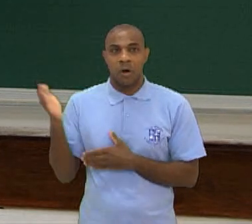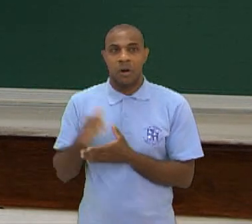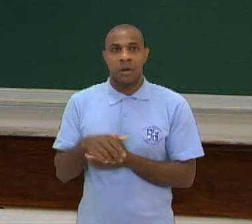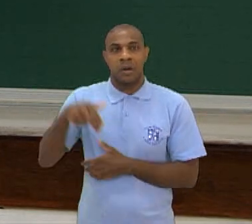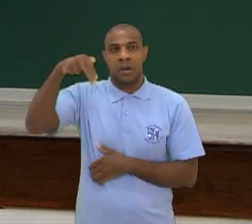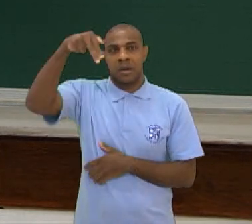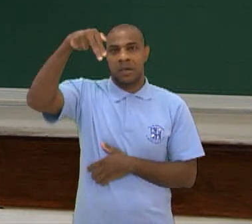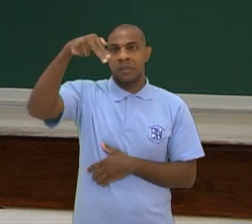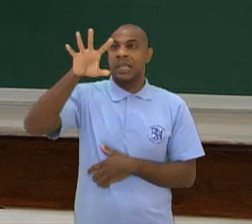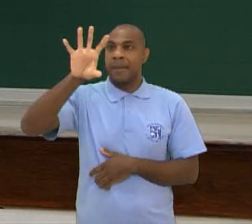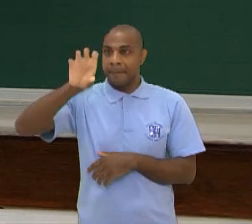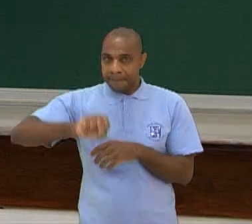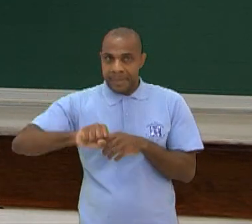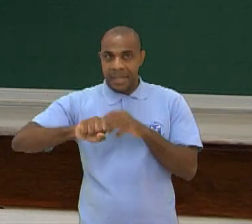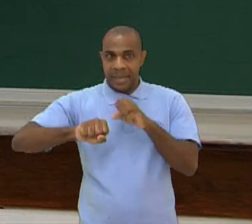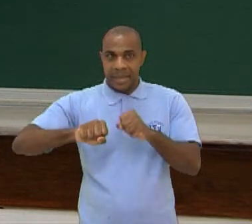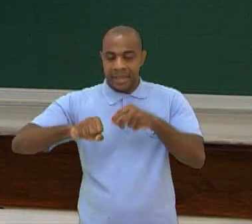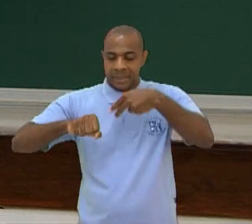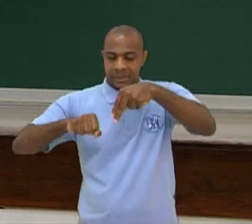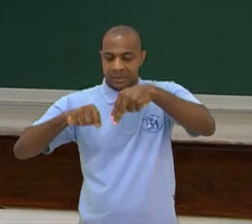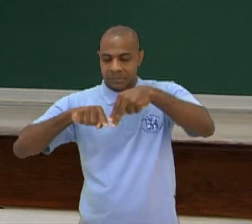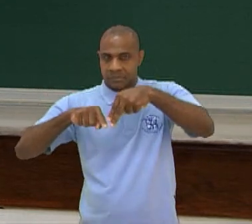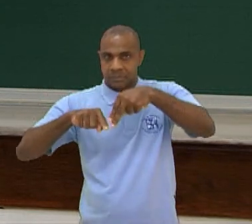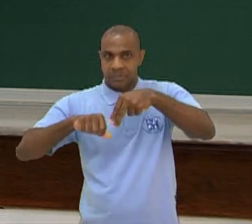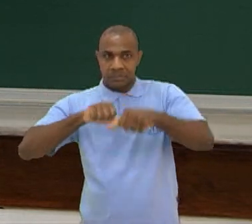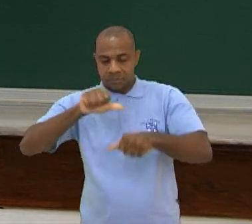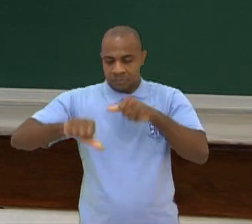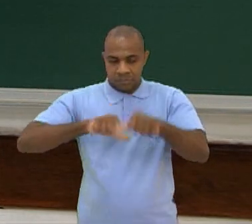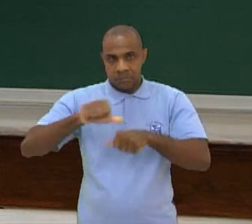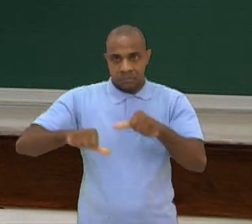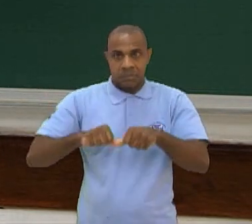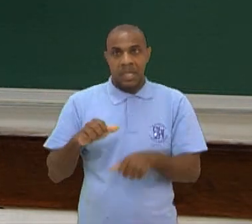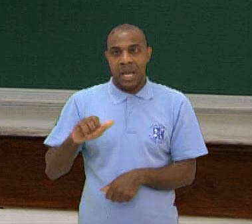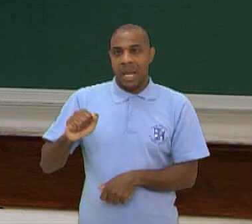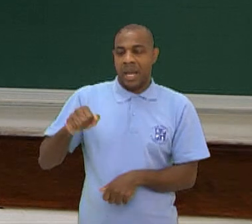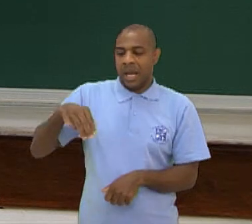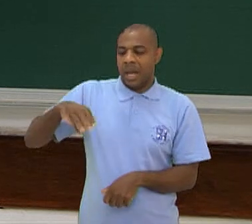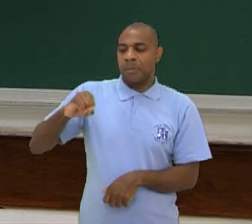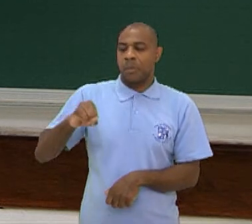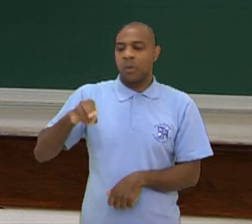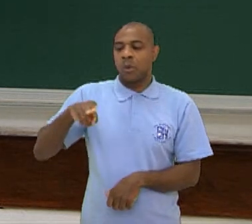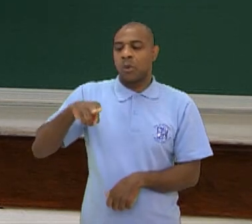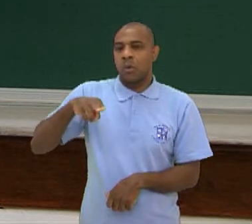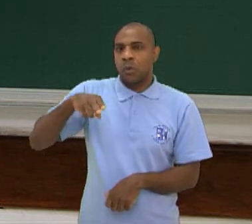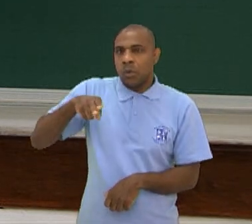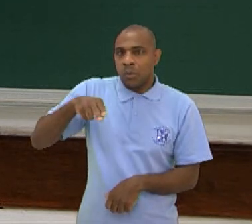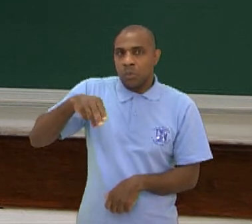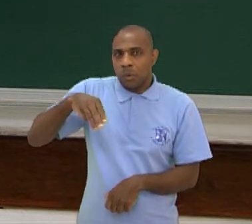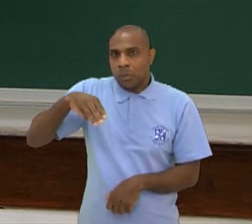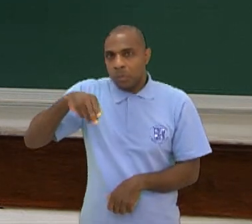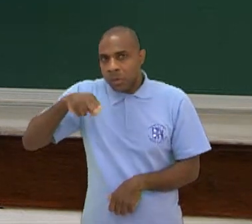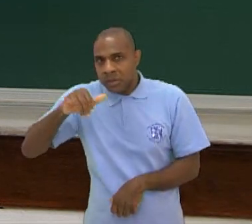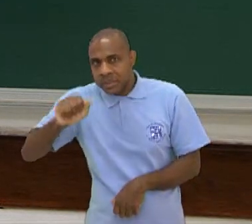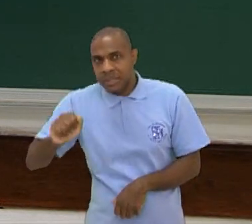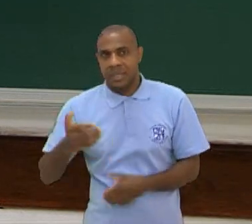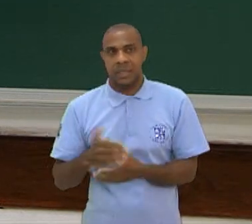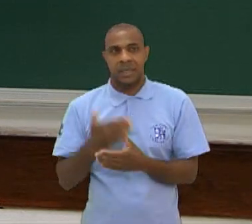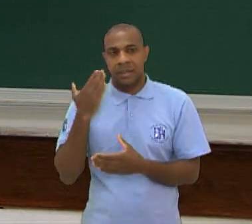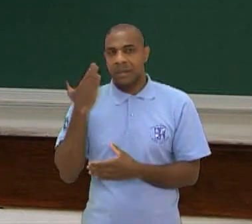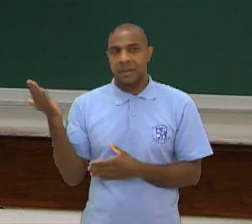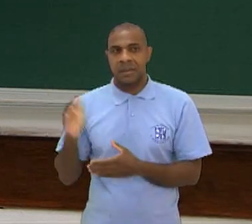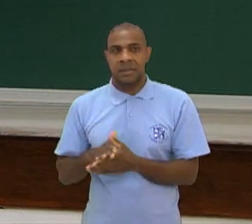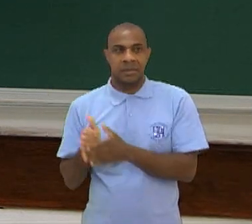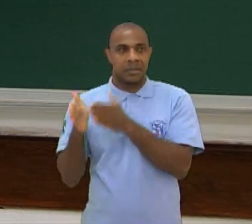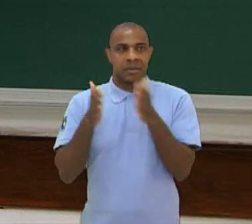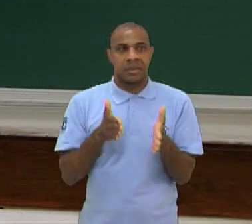que você pega o nitrogênio atmosférico e transforma em amônia, tá? Então, essa... Opa, desculpa, ali é fixação. A